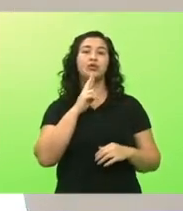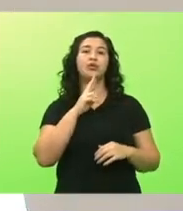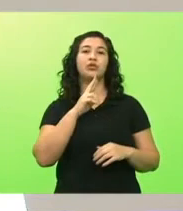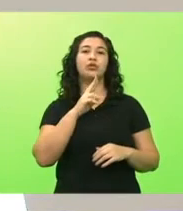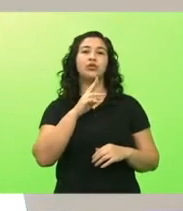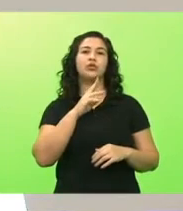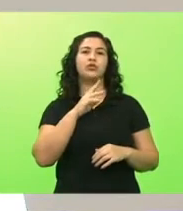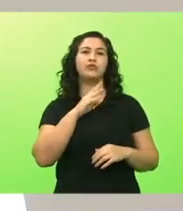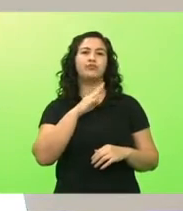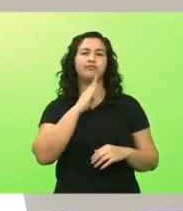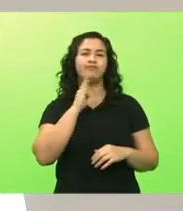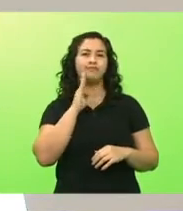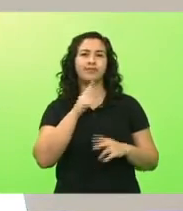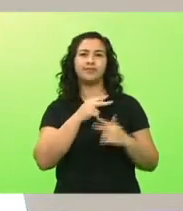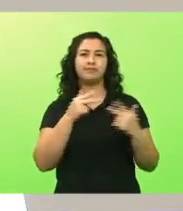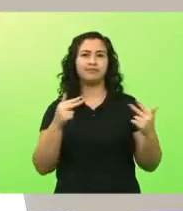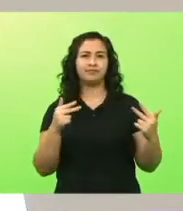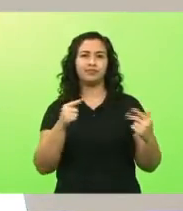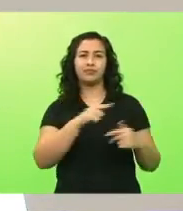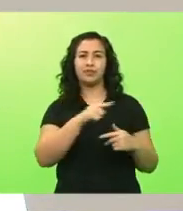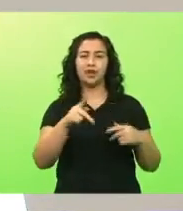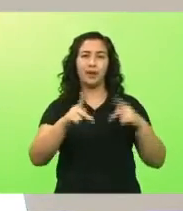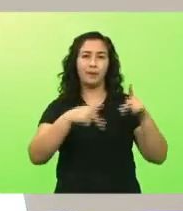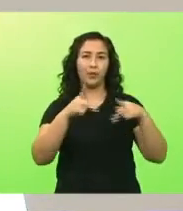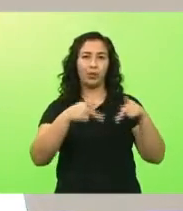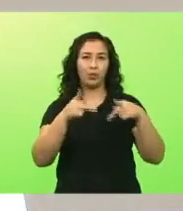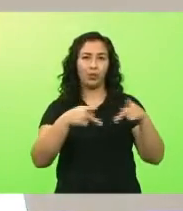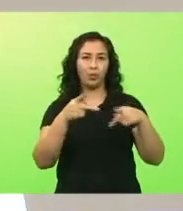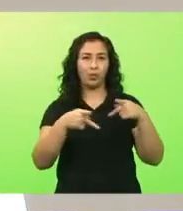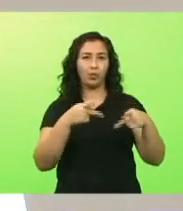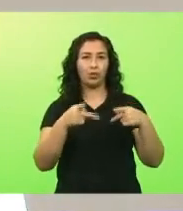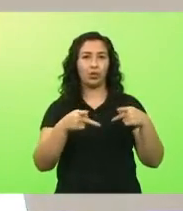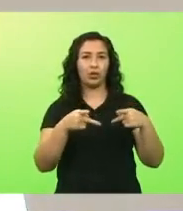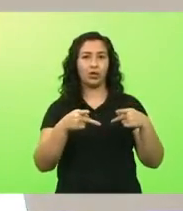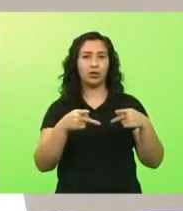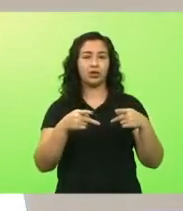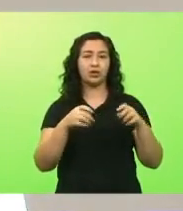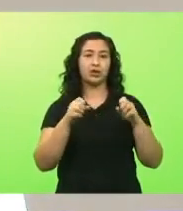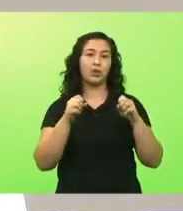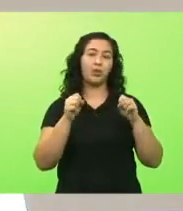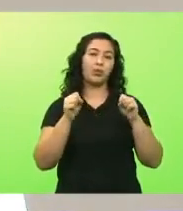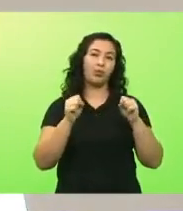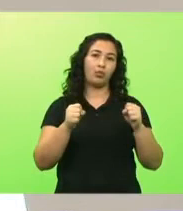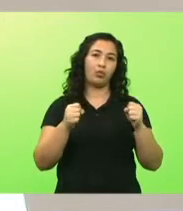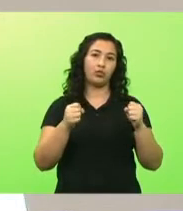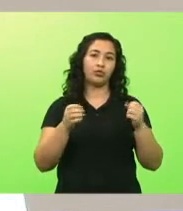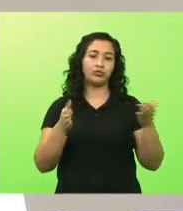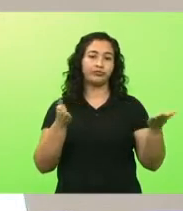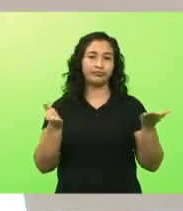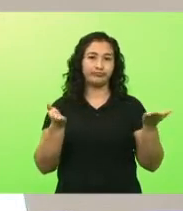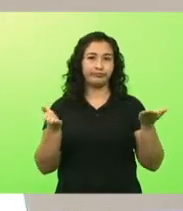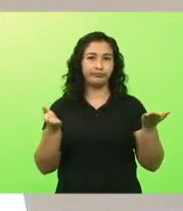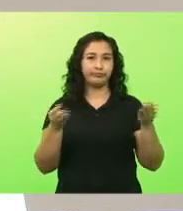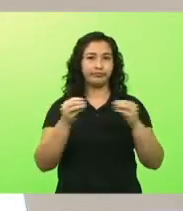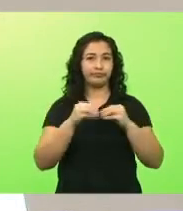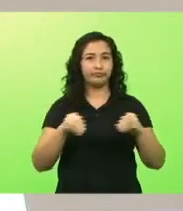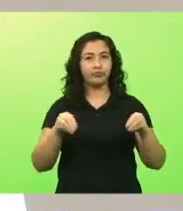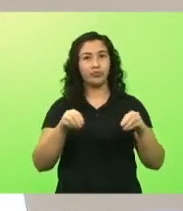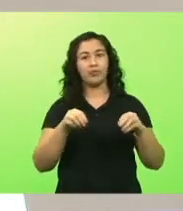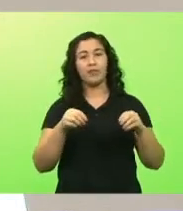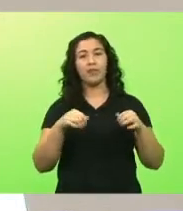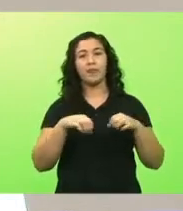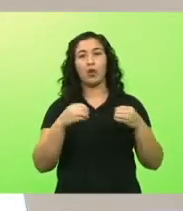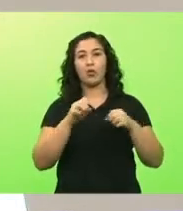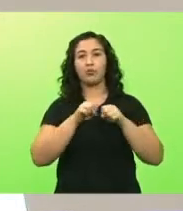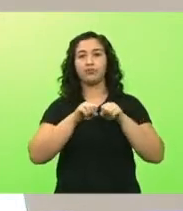essenciais para a população, ainda que em estado de calamidade, emergência, epidemia ou pandemia,